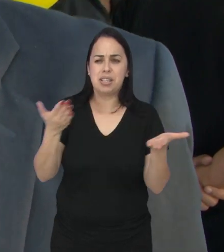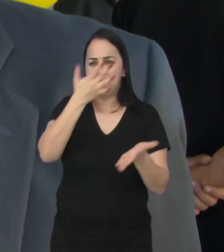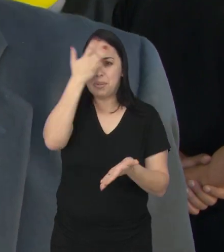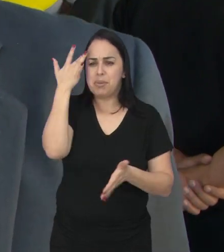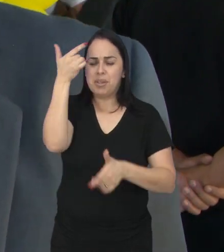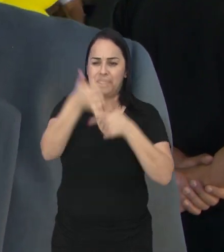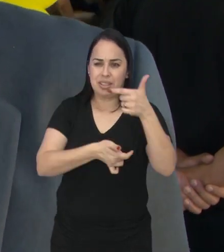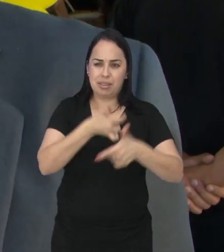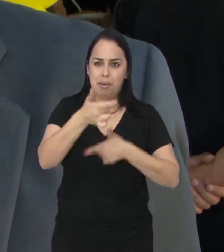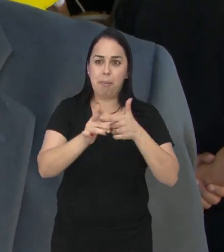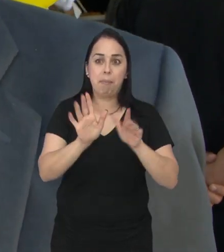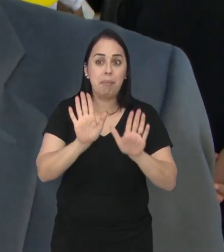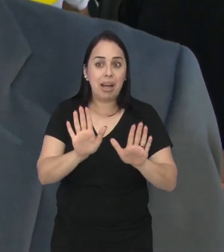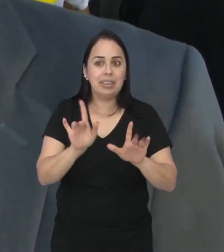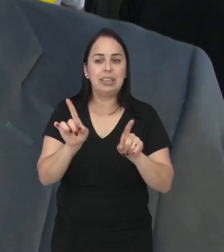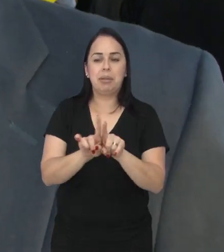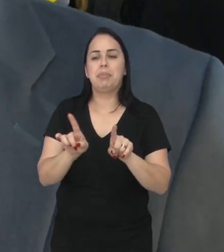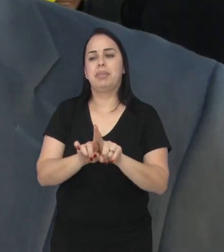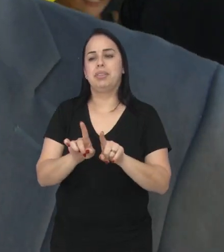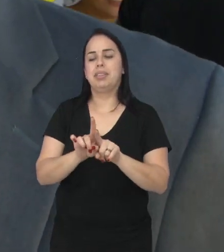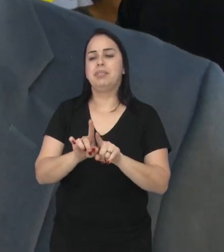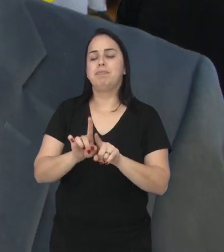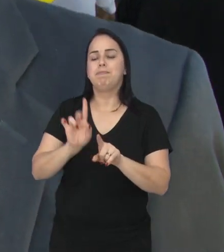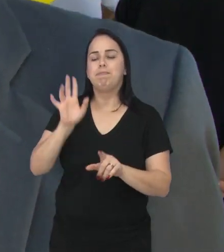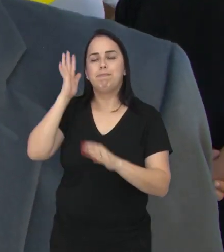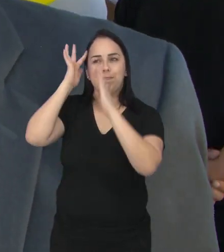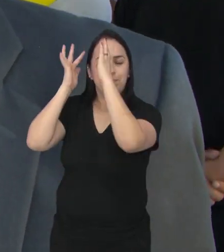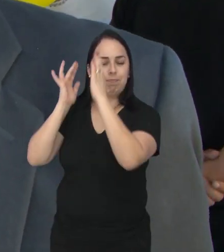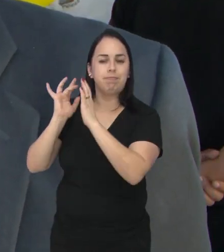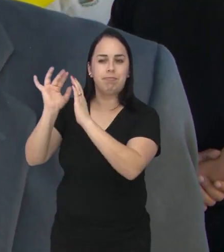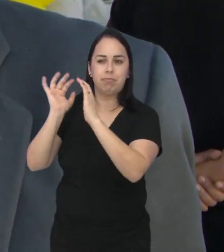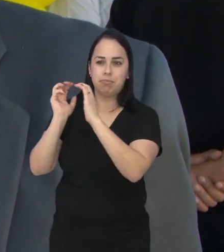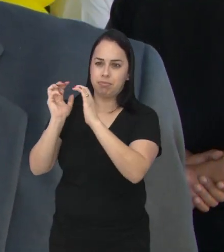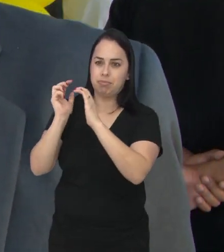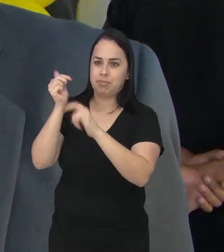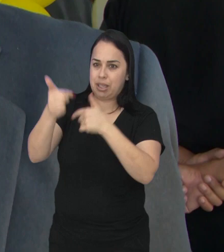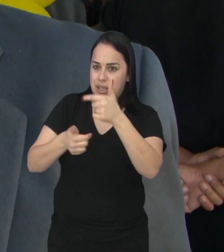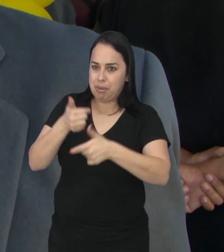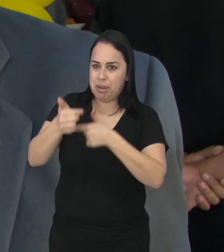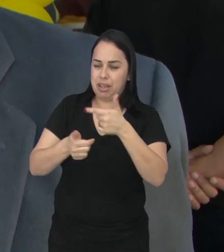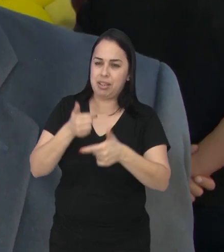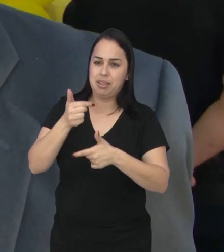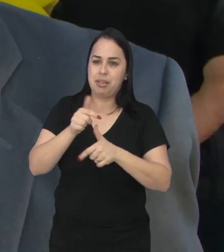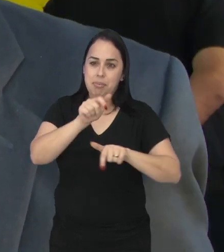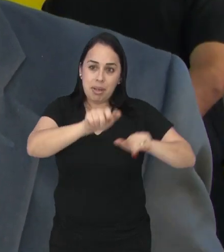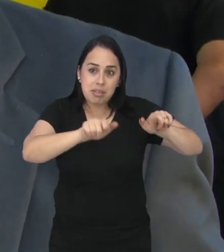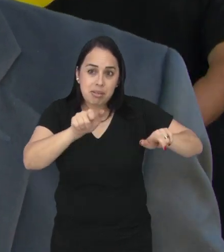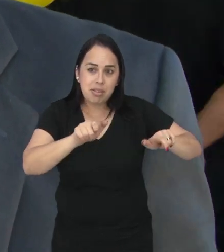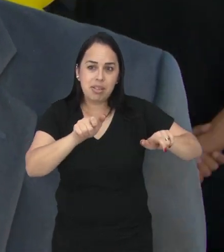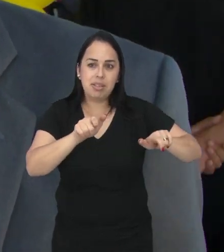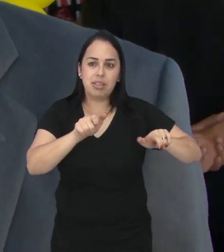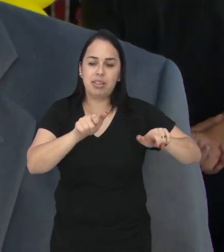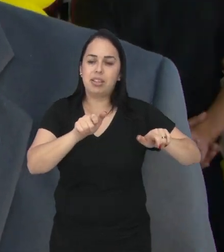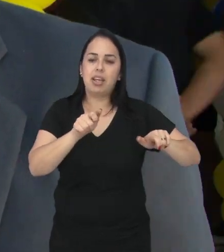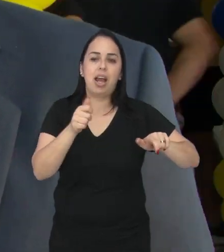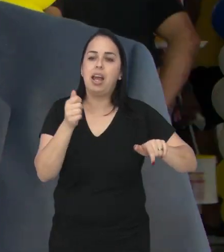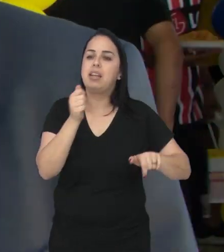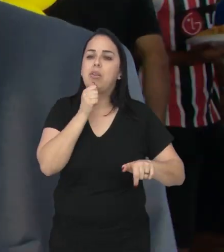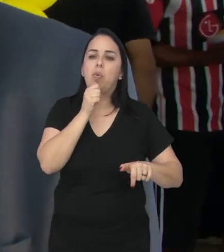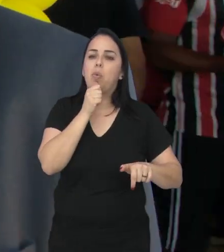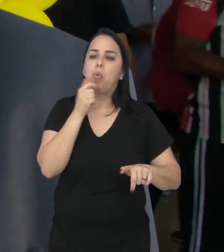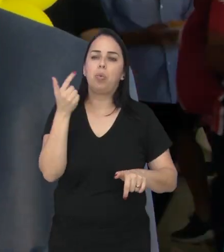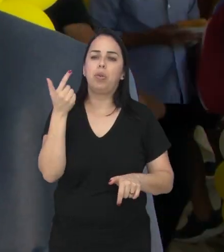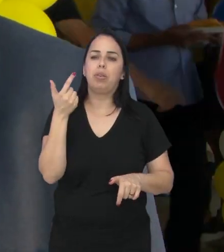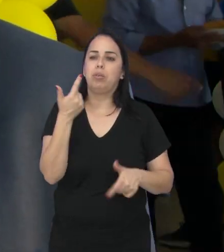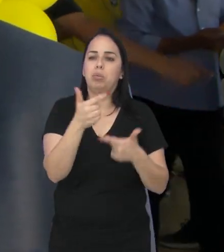agradecer todos aqueles que estão trabalhando mas também é refletir e trabalhar para que essas pessoas que também estão